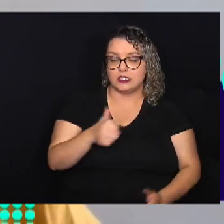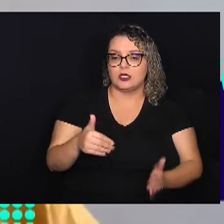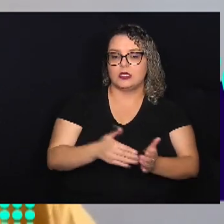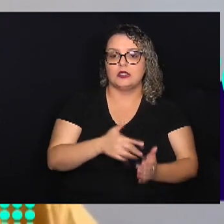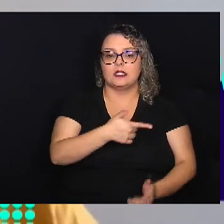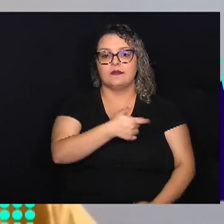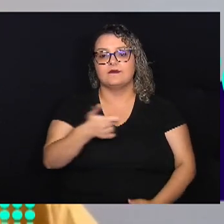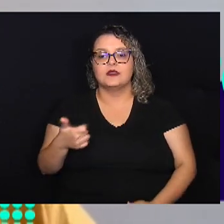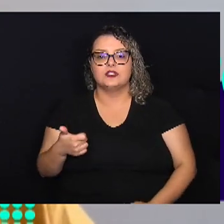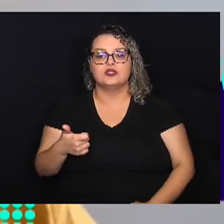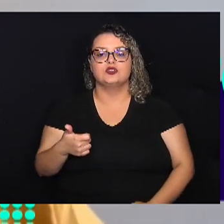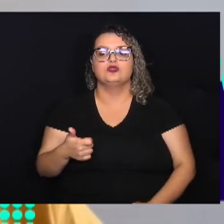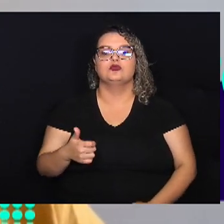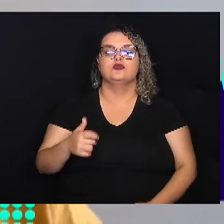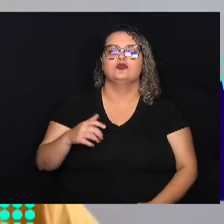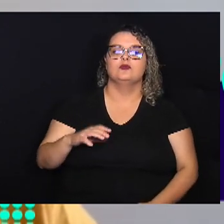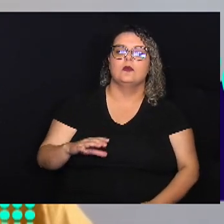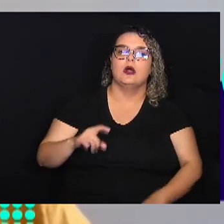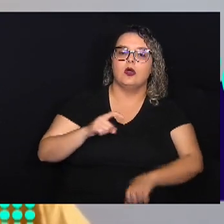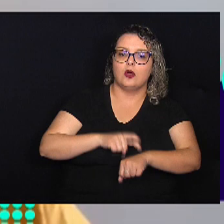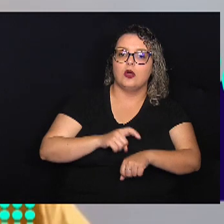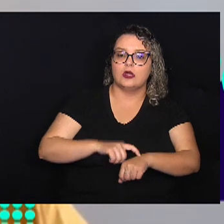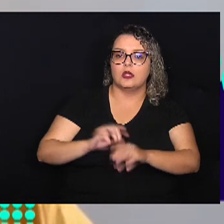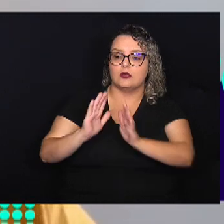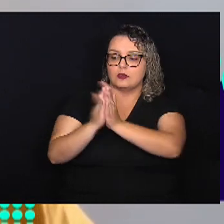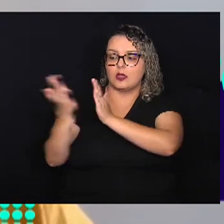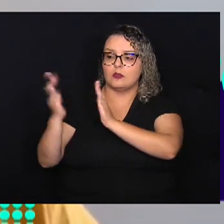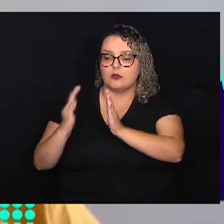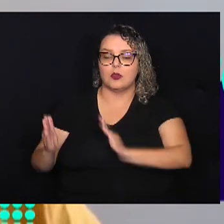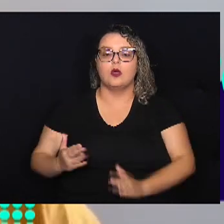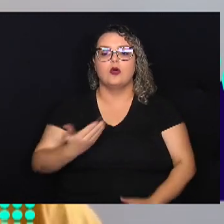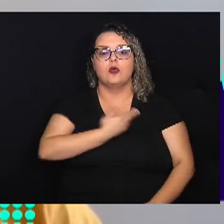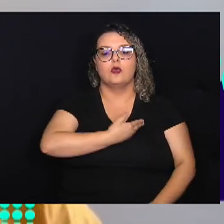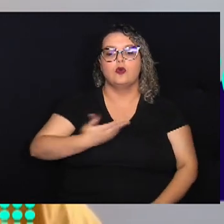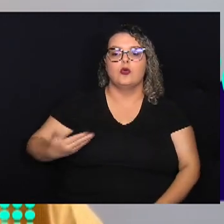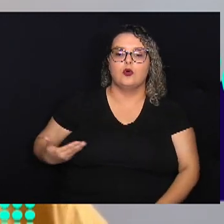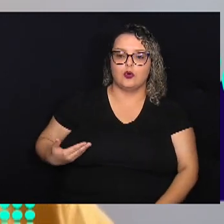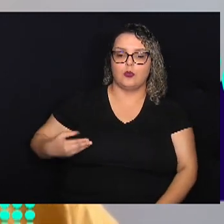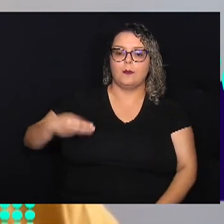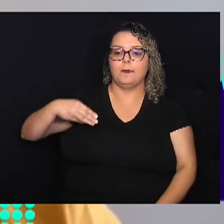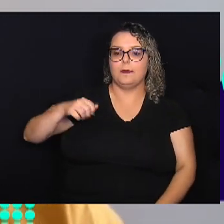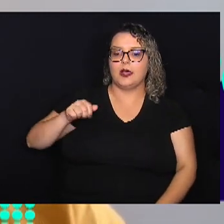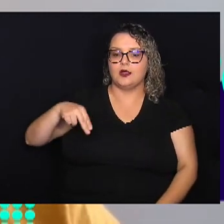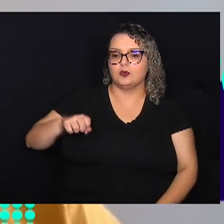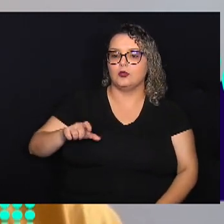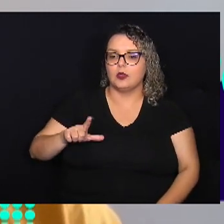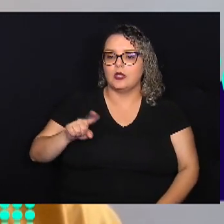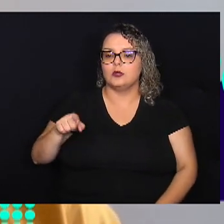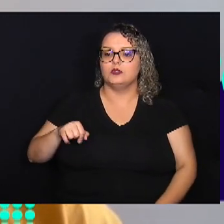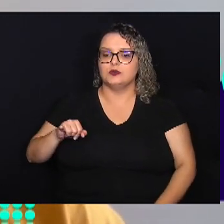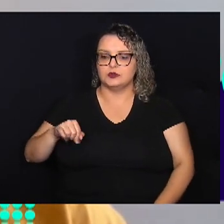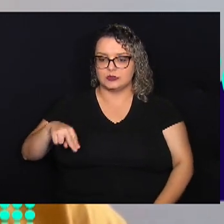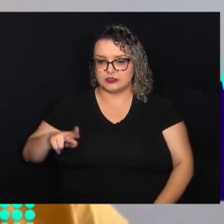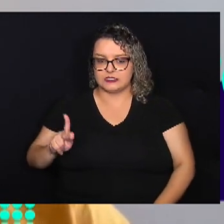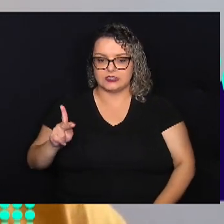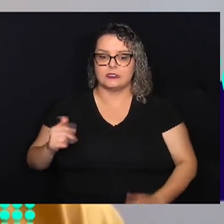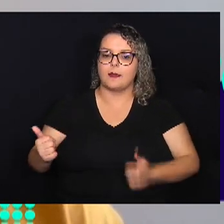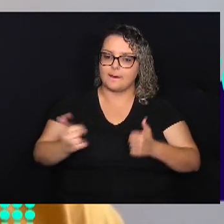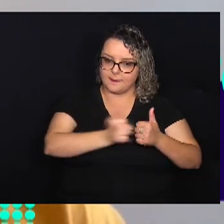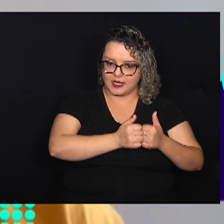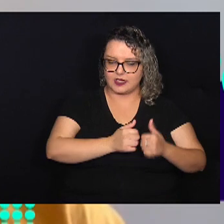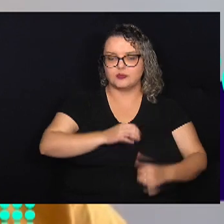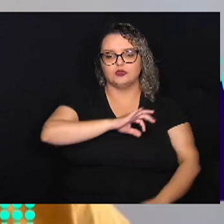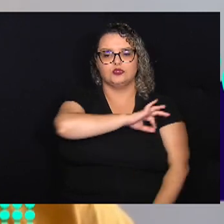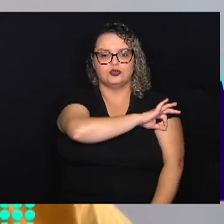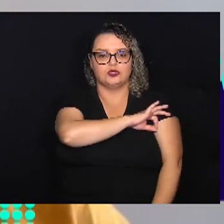horas, na Biblioteca Pública Municipal Professor Ernesto Manuel Zinck, que fica ao lado da prefeitura. A feira